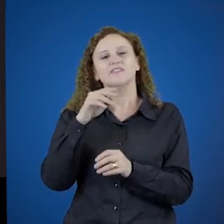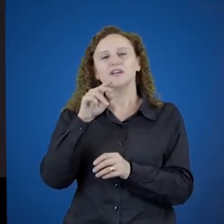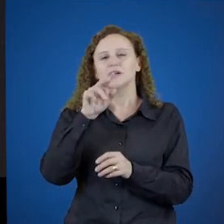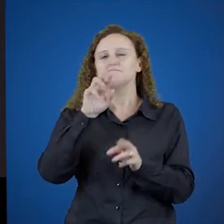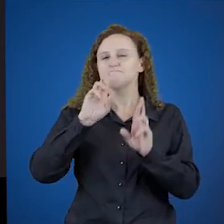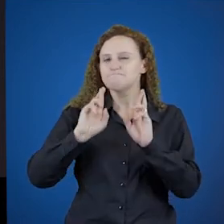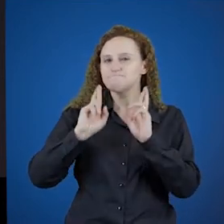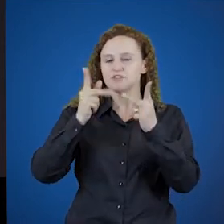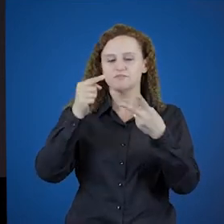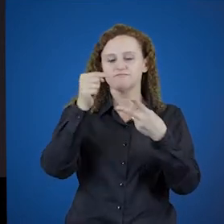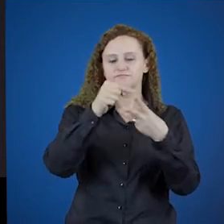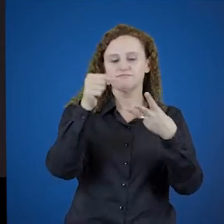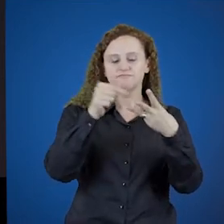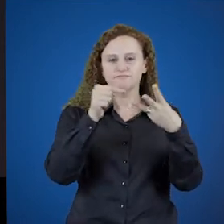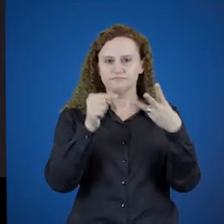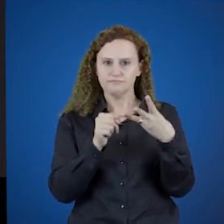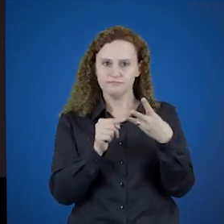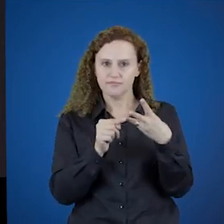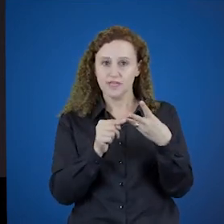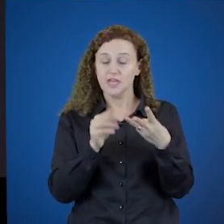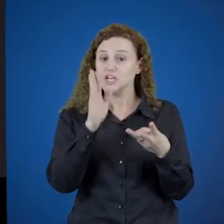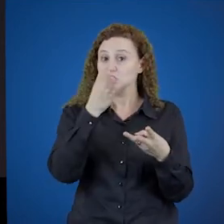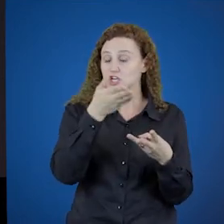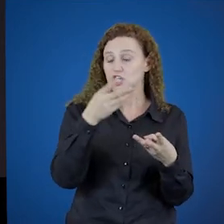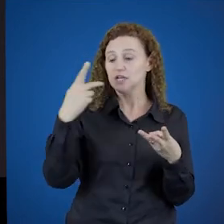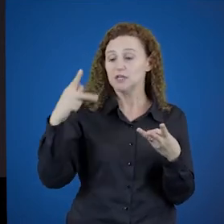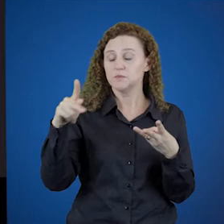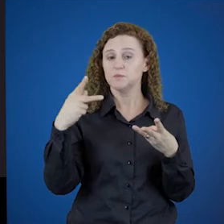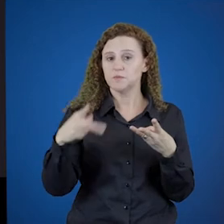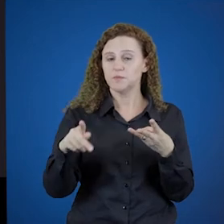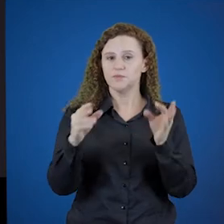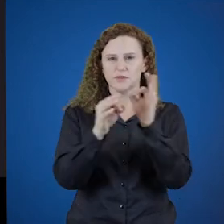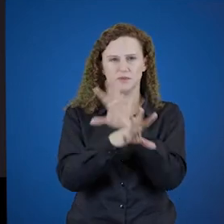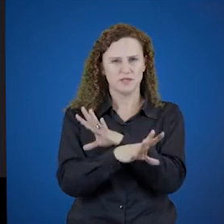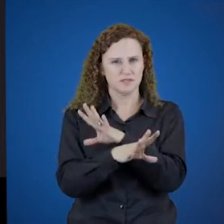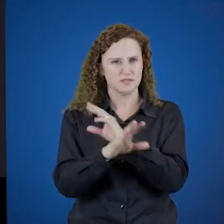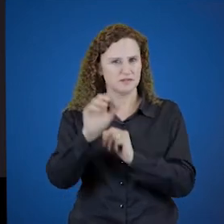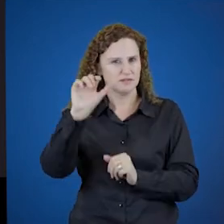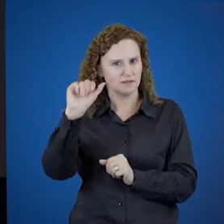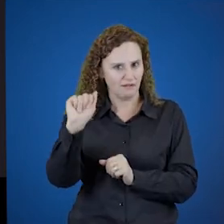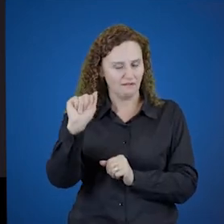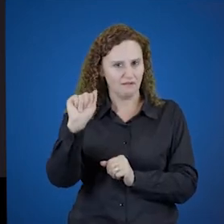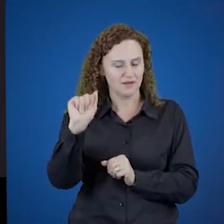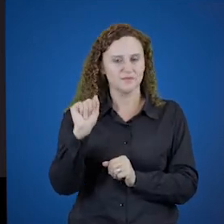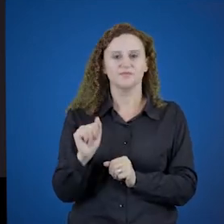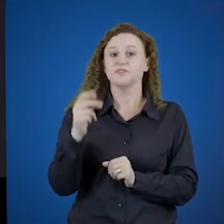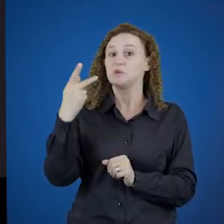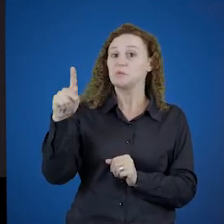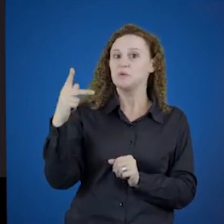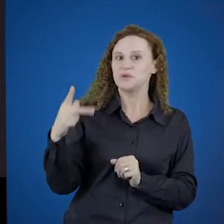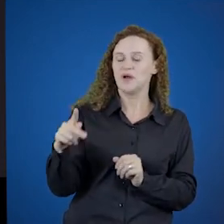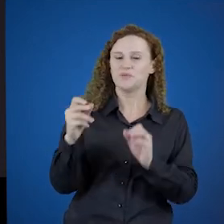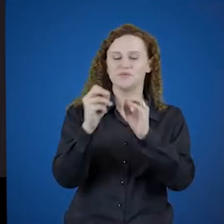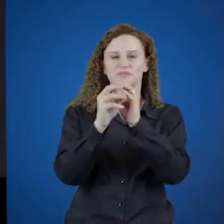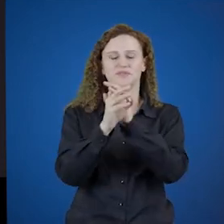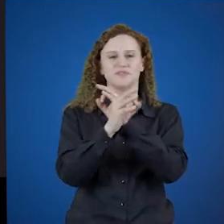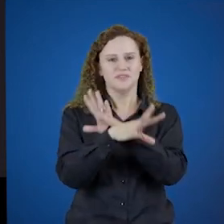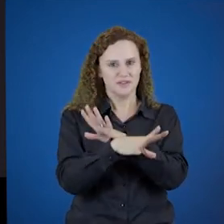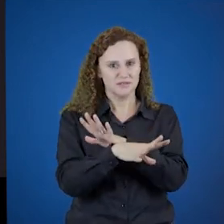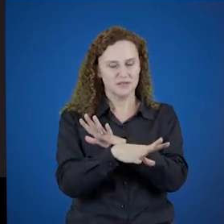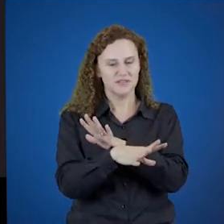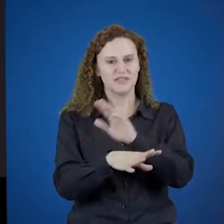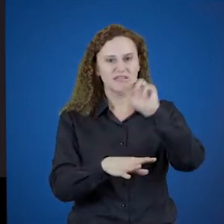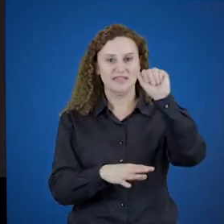vindo no plural a terminação em A então no nominativo plural